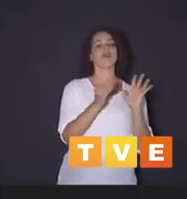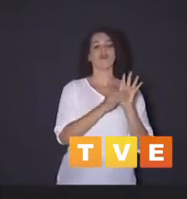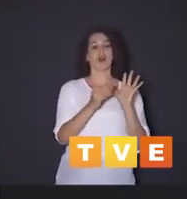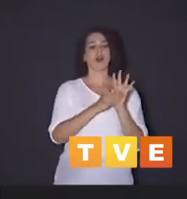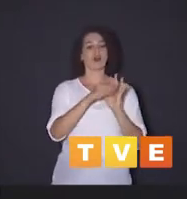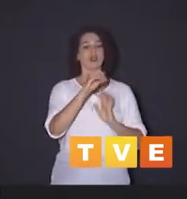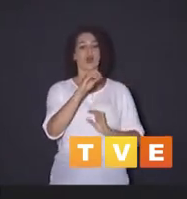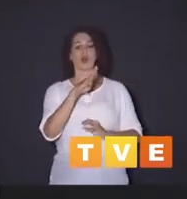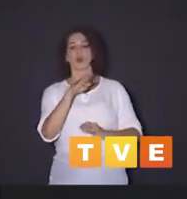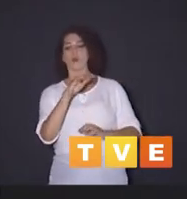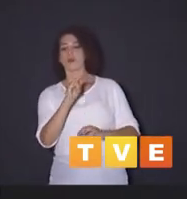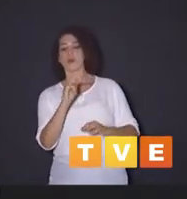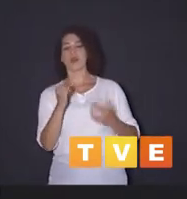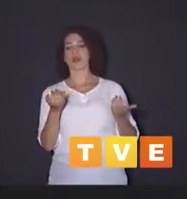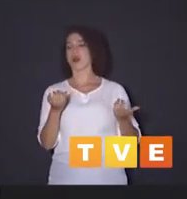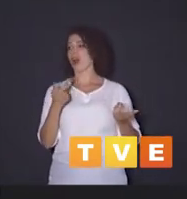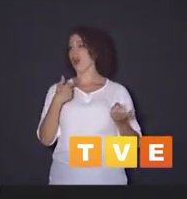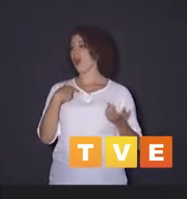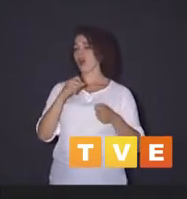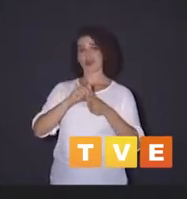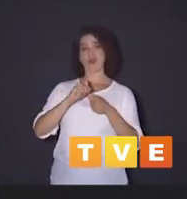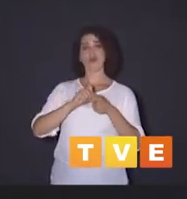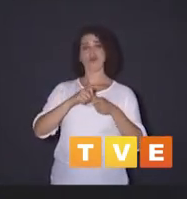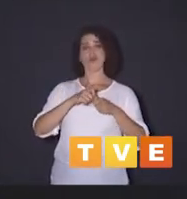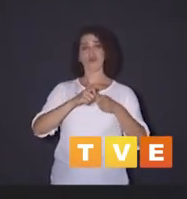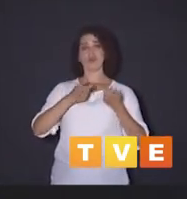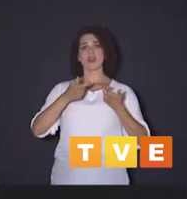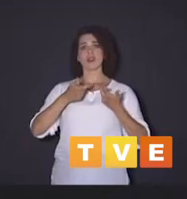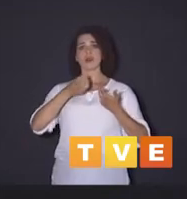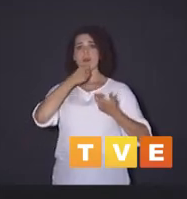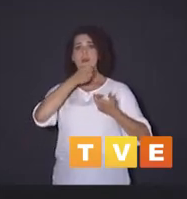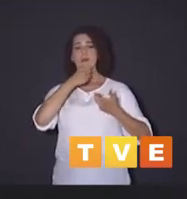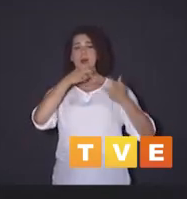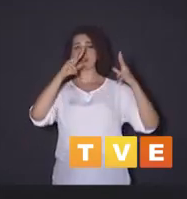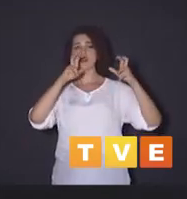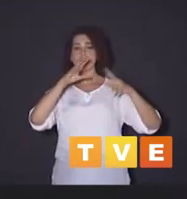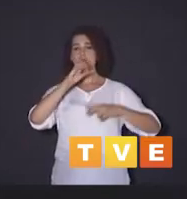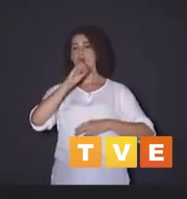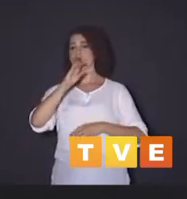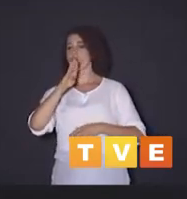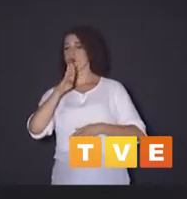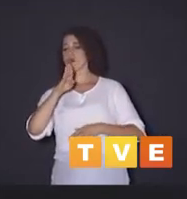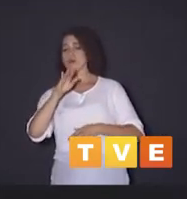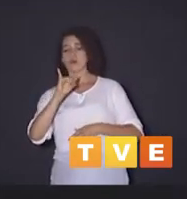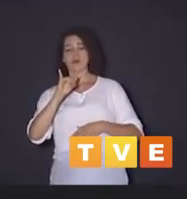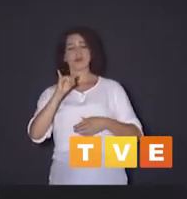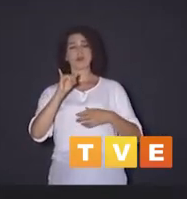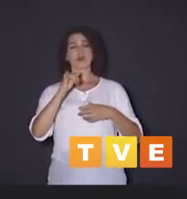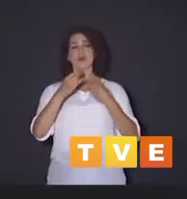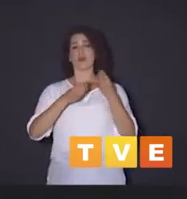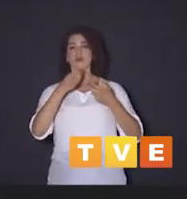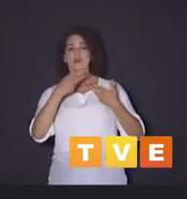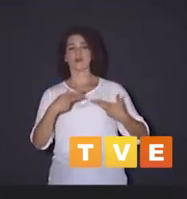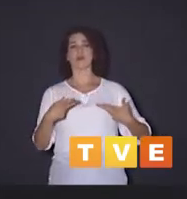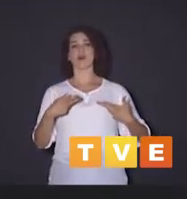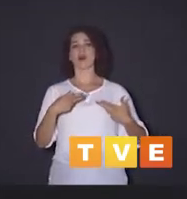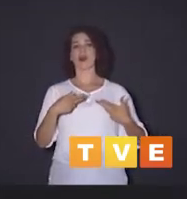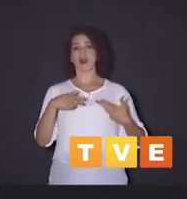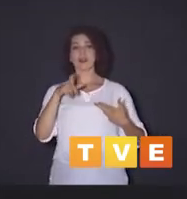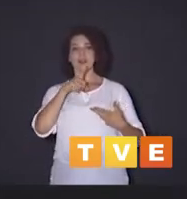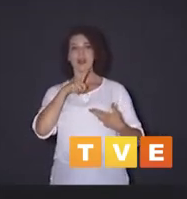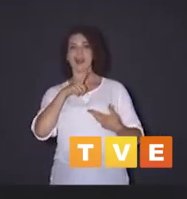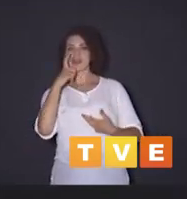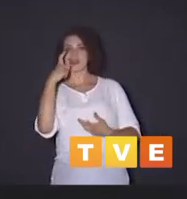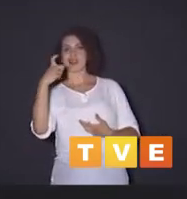alfândega para o be eu fiz uma matéria sob perguntei como é que tá fazendo isso vai interessar a alguém isso não era